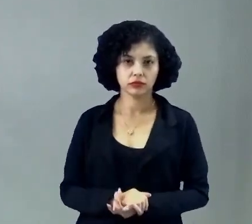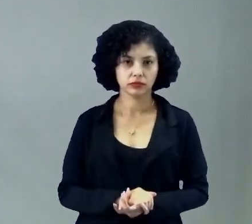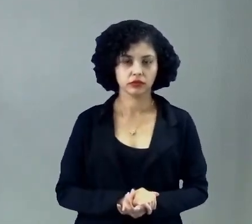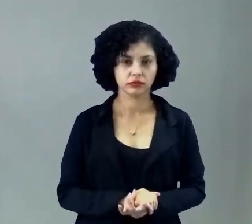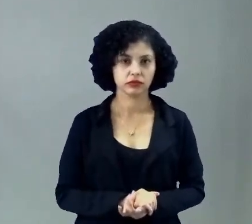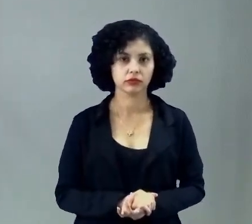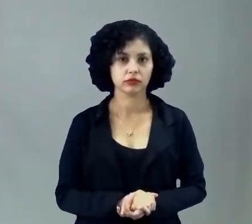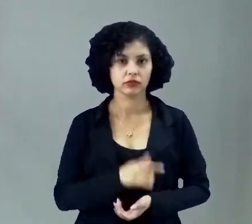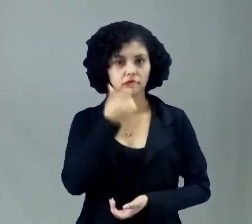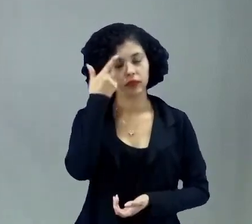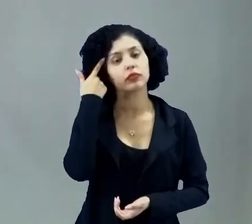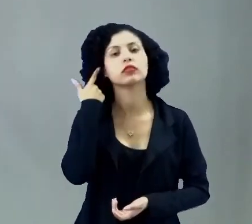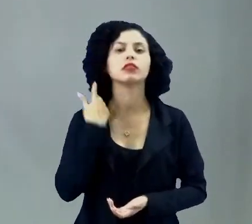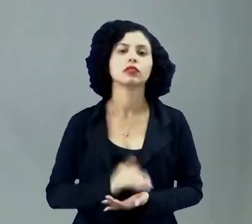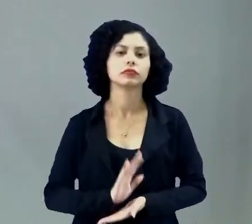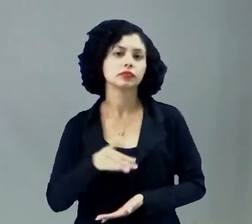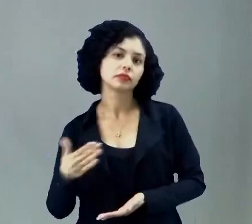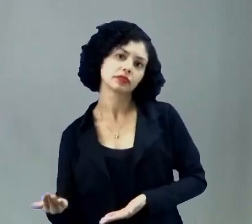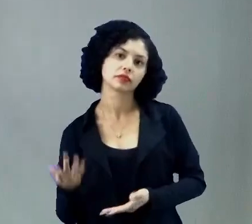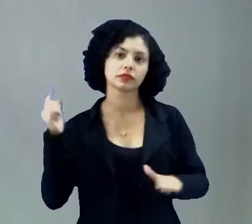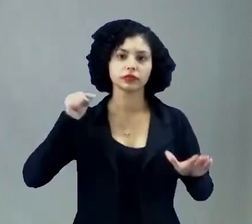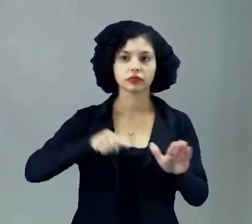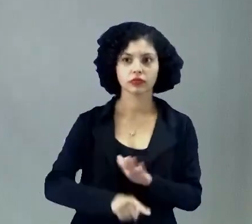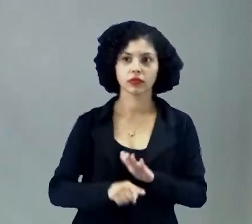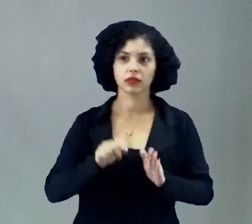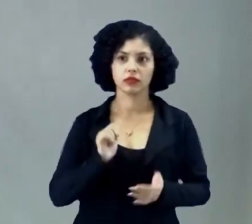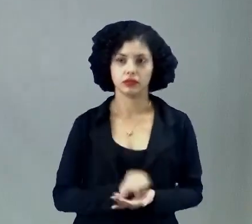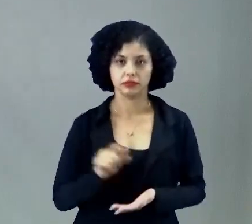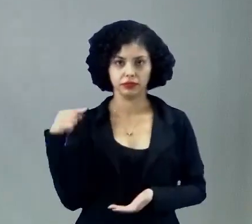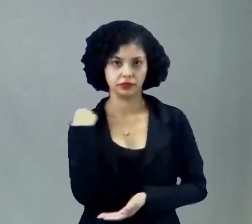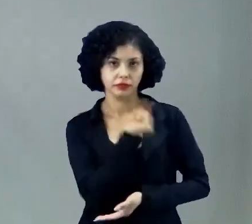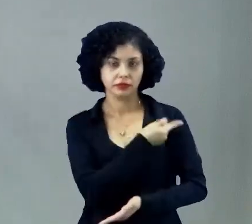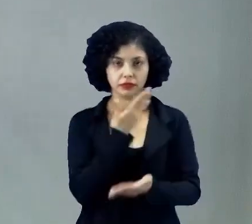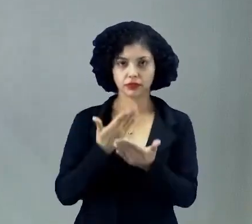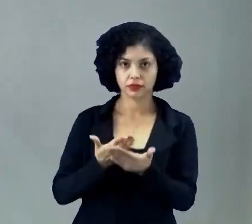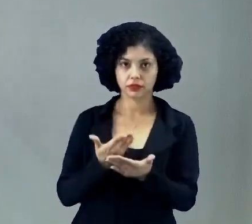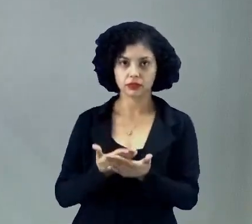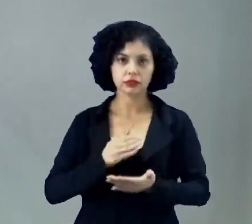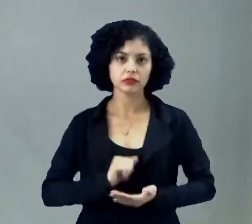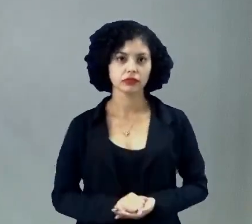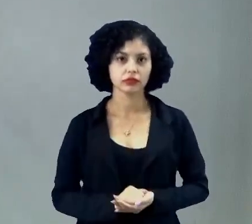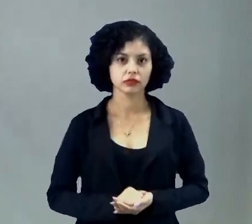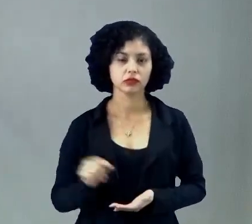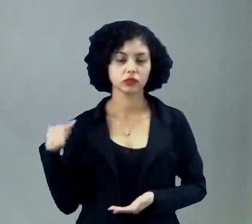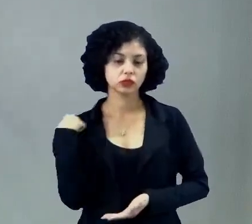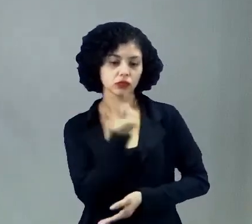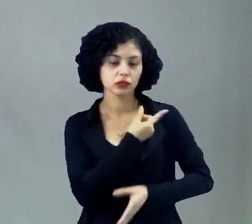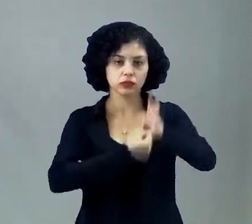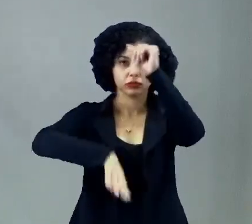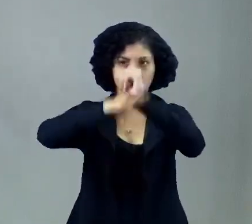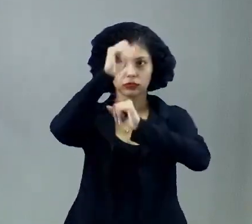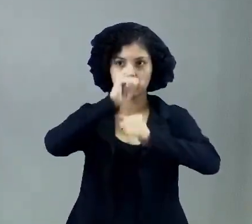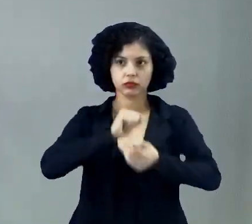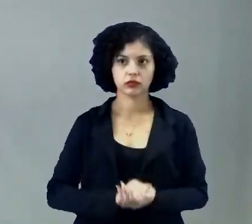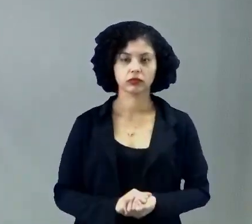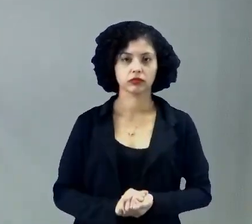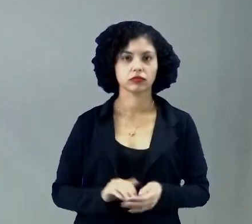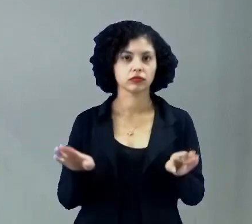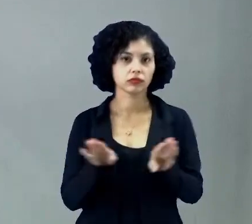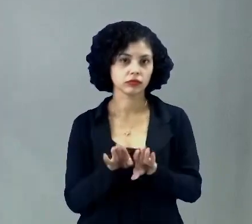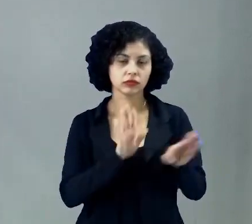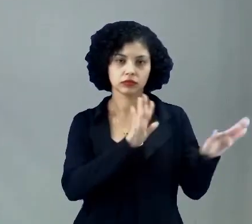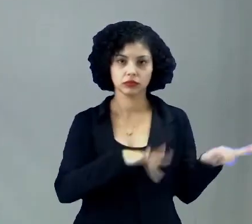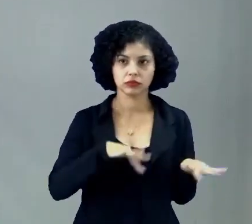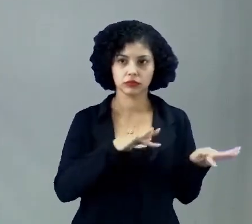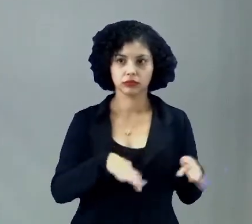na atualidade. Quando nós aprofundamos o nosso estudo, os nossos conhecimentos a respeito do